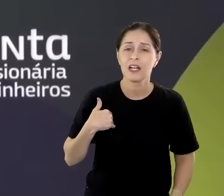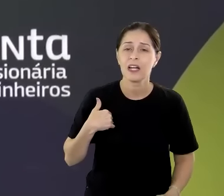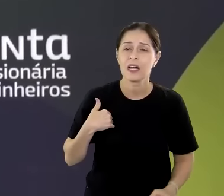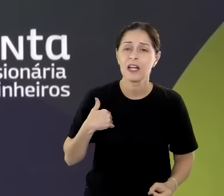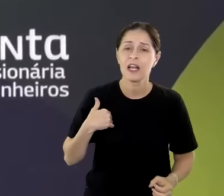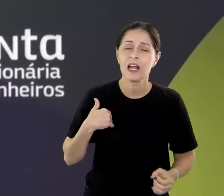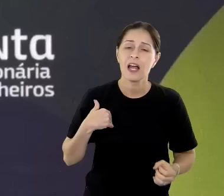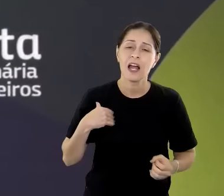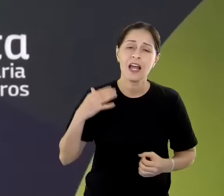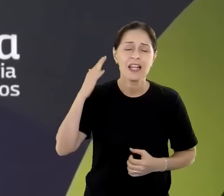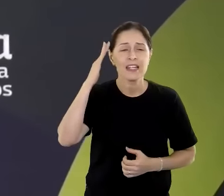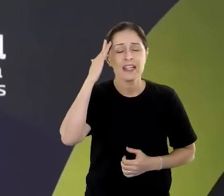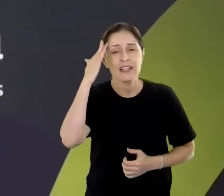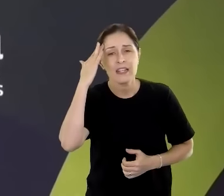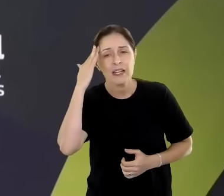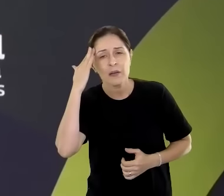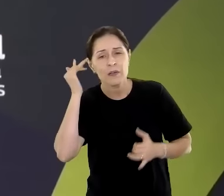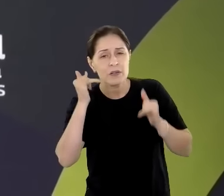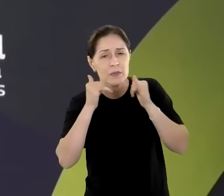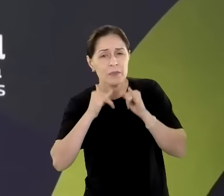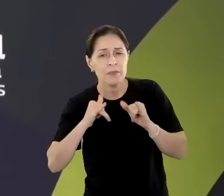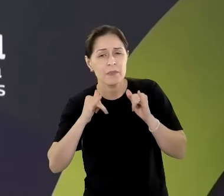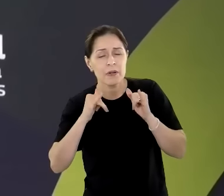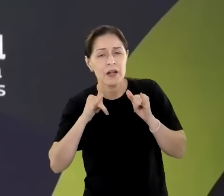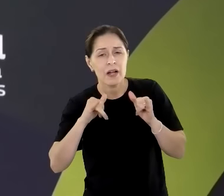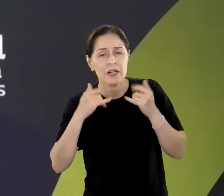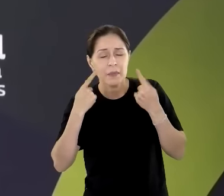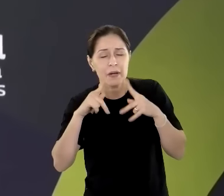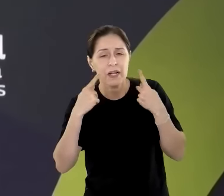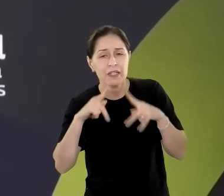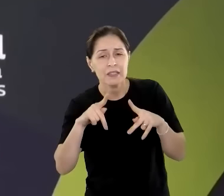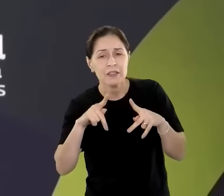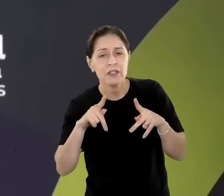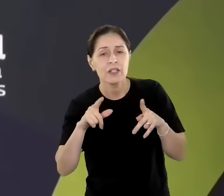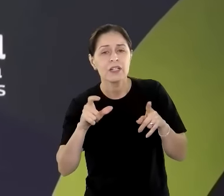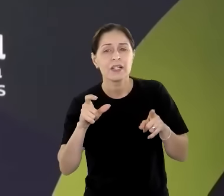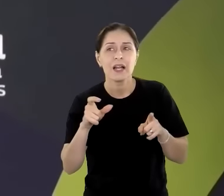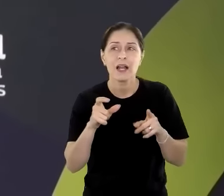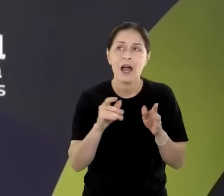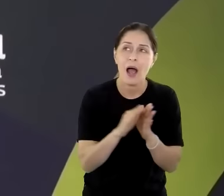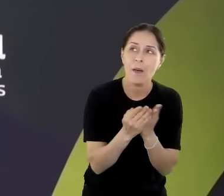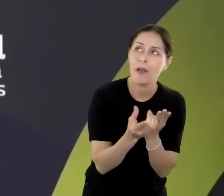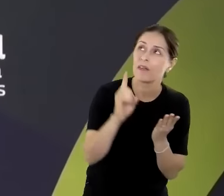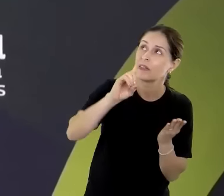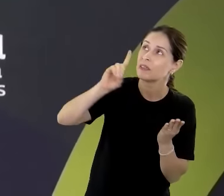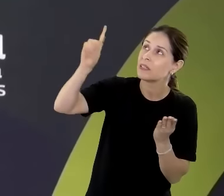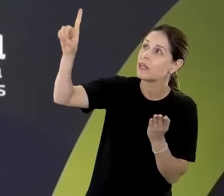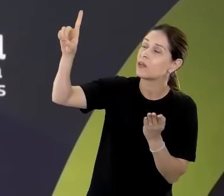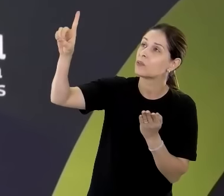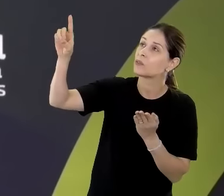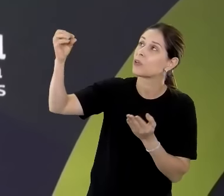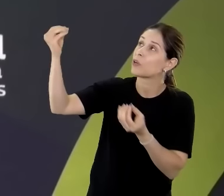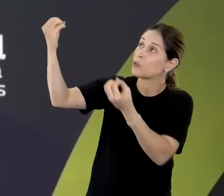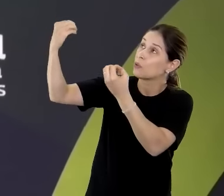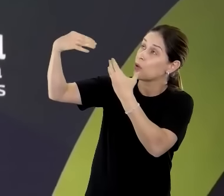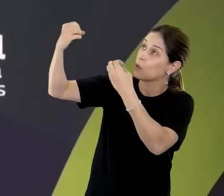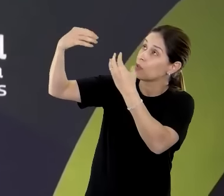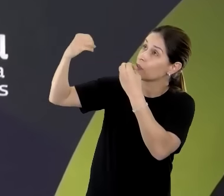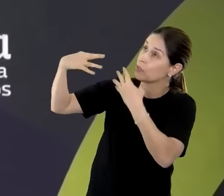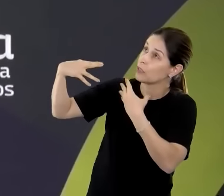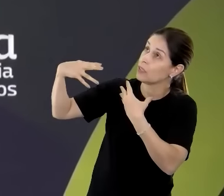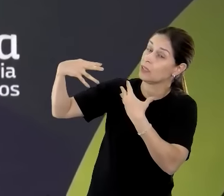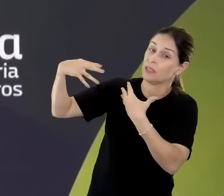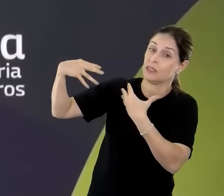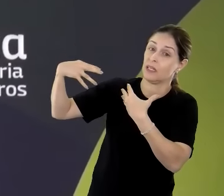de que a palavra de Deus nos adverte, nos confronta, nos exorta,